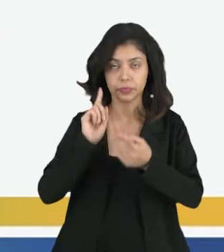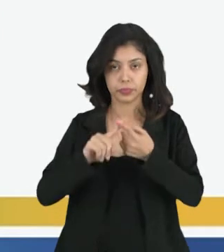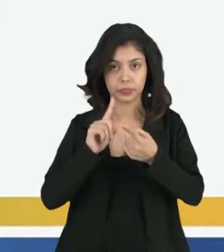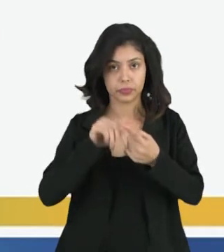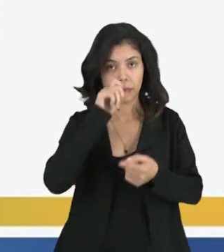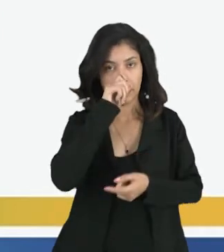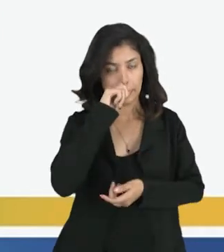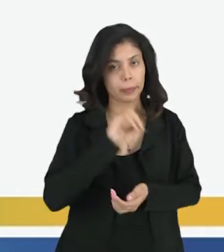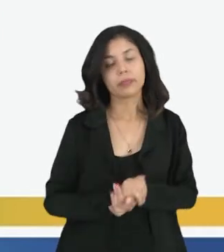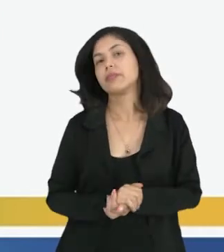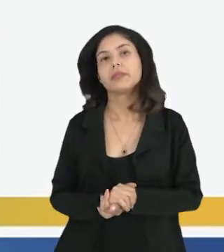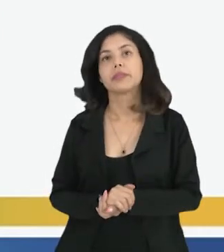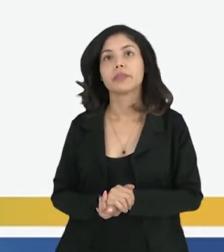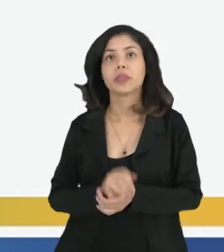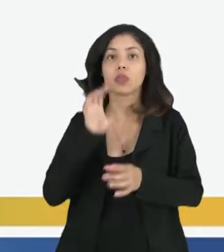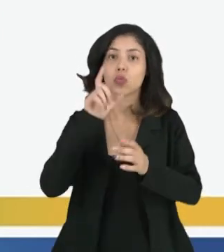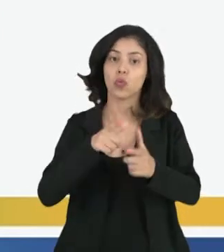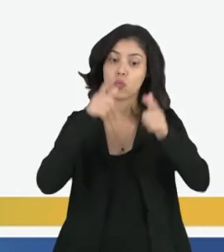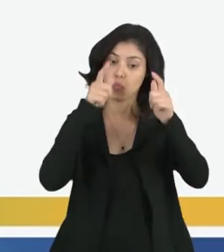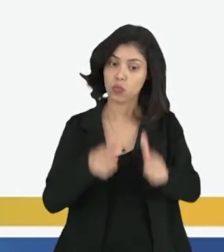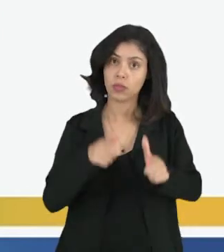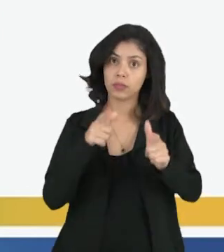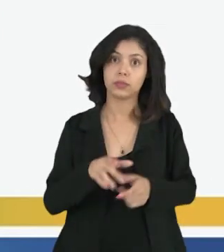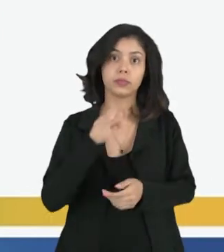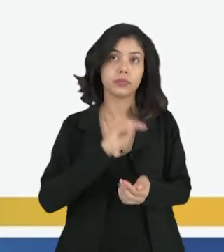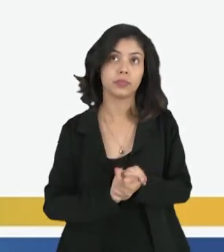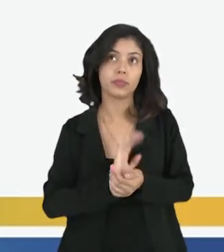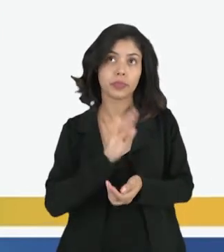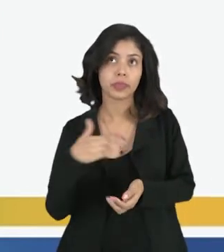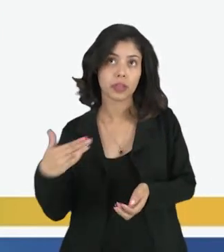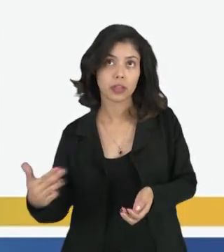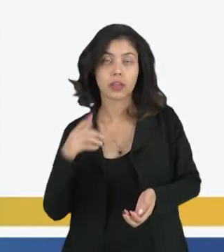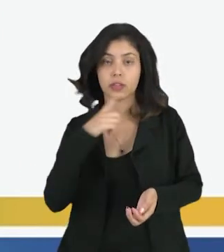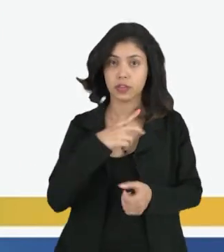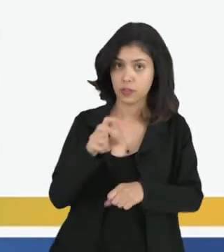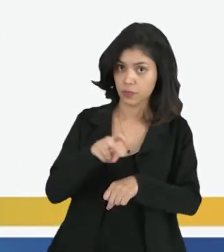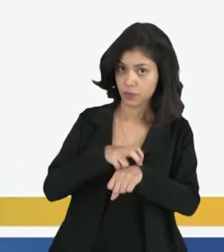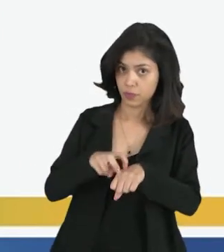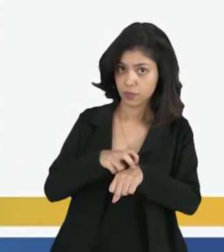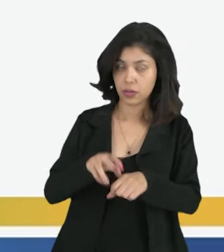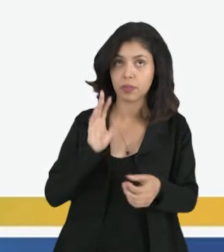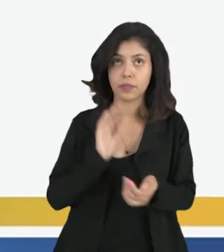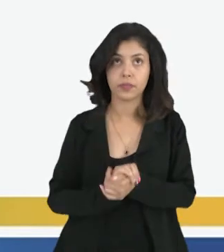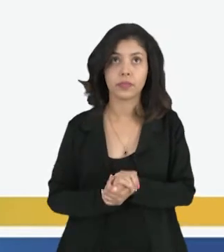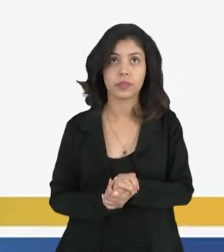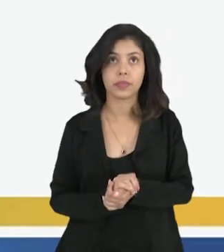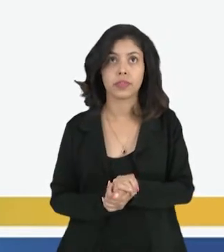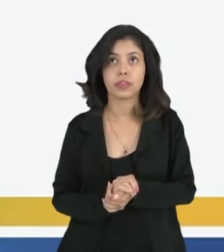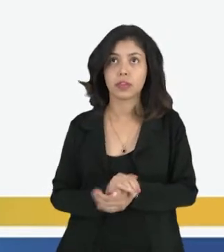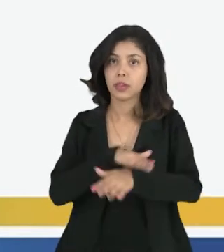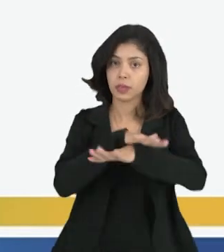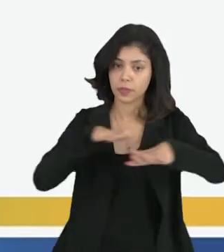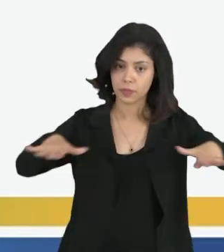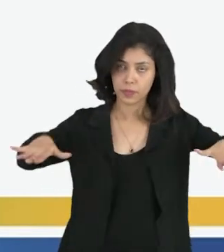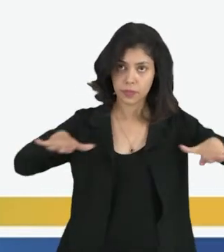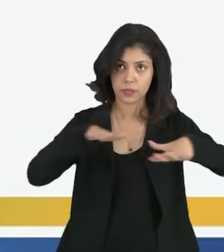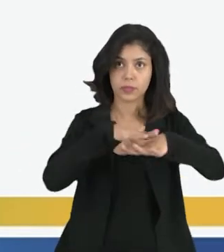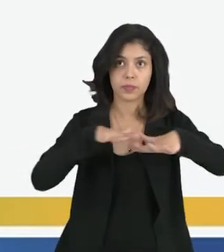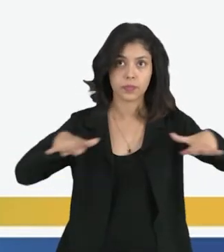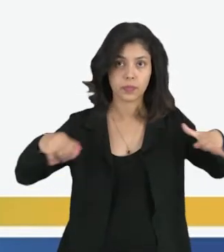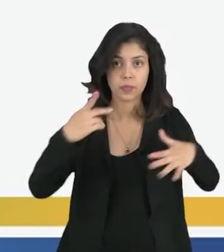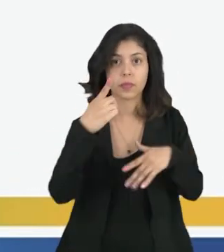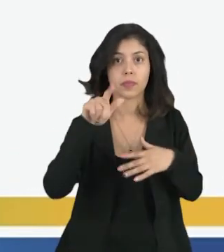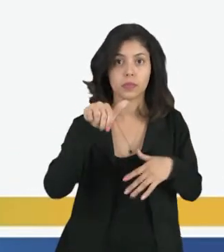novamente, você vai ver que é nessa parte central. Repito para vocês, quando tem o verde, são planícies. Então aí eu tenho predominância